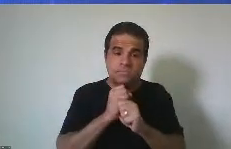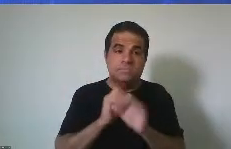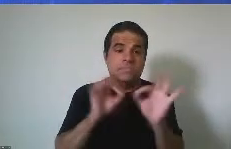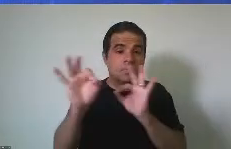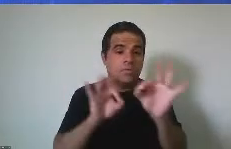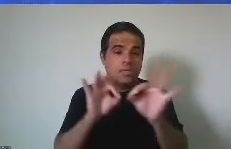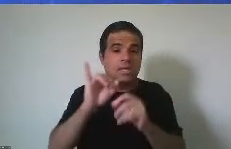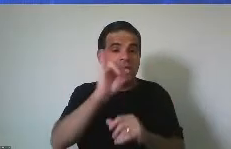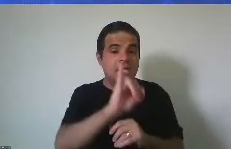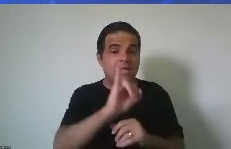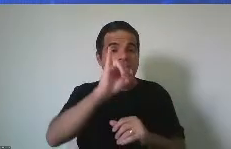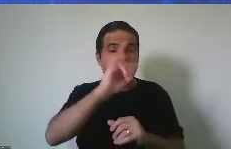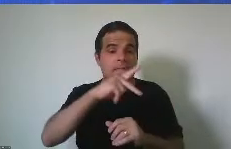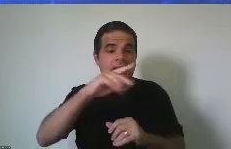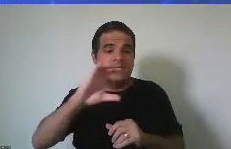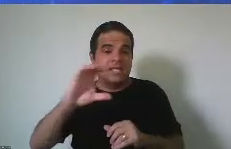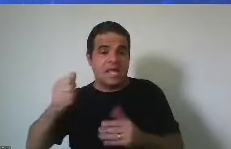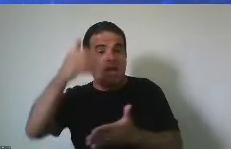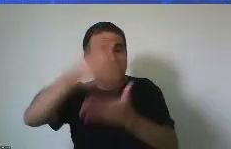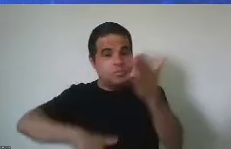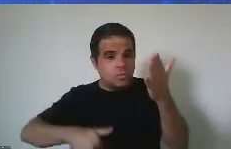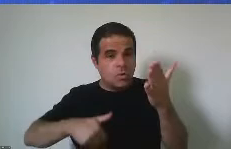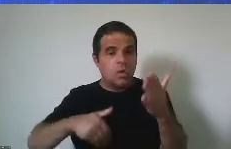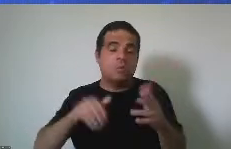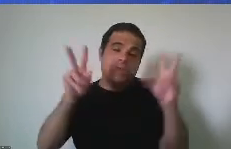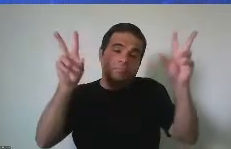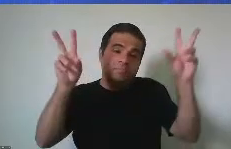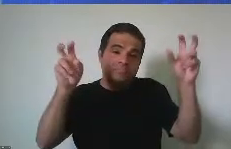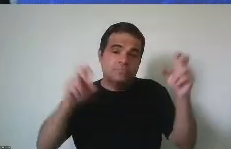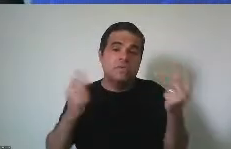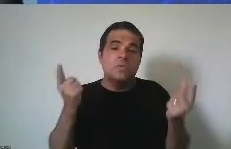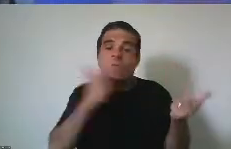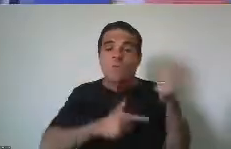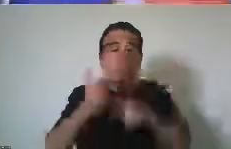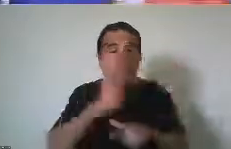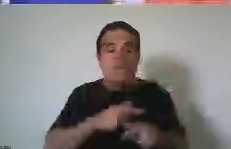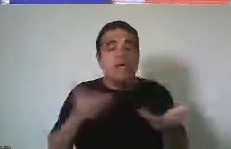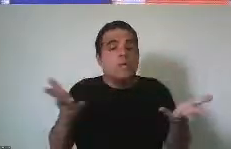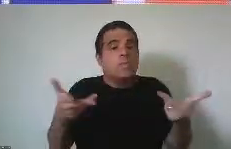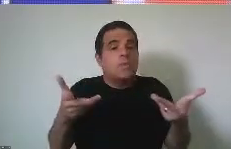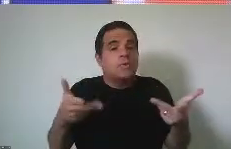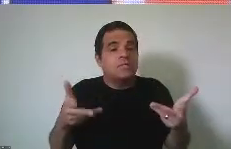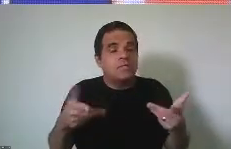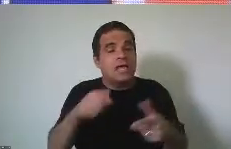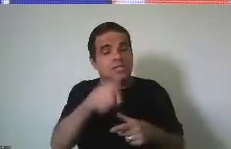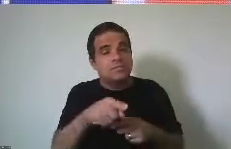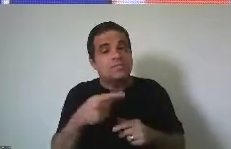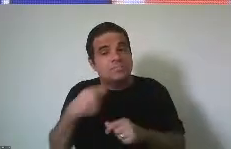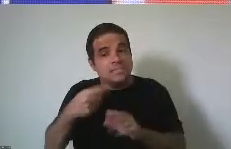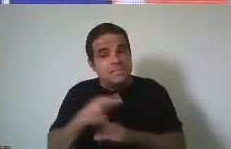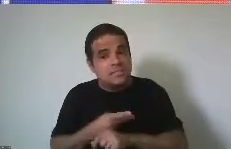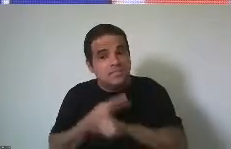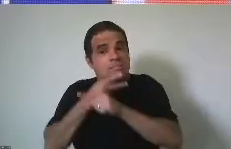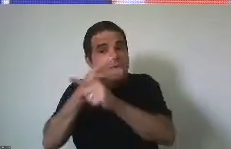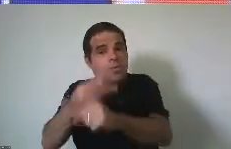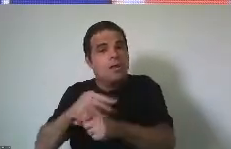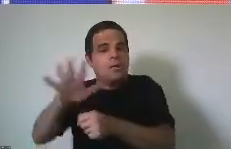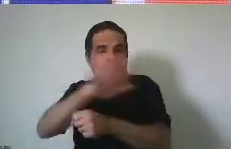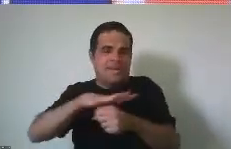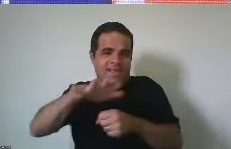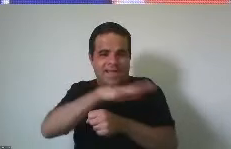IPCA e desconta o fator x que seria o ganho de produtividade que você deveria procurar no mercado ou seja